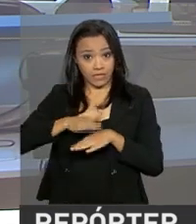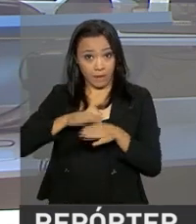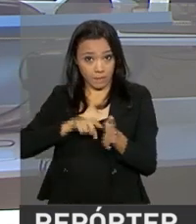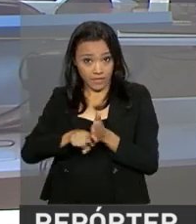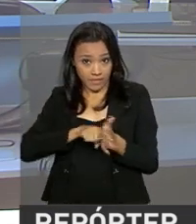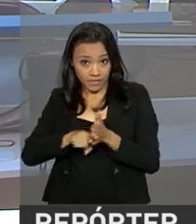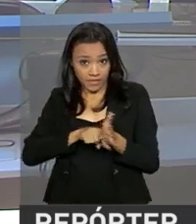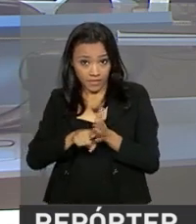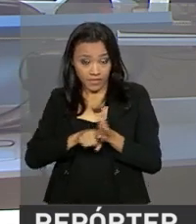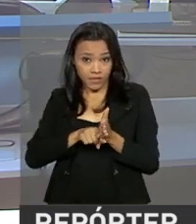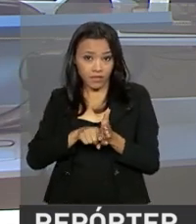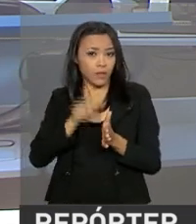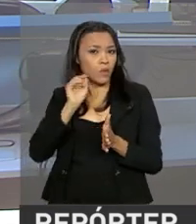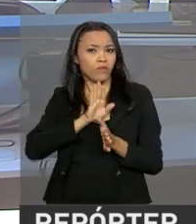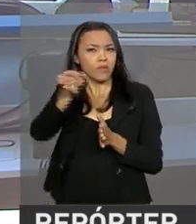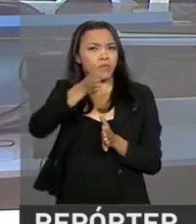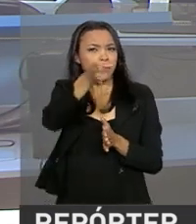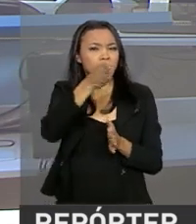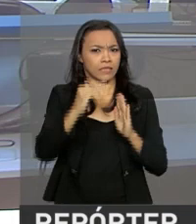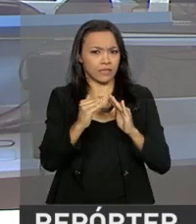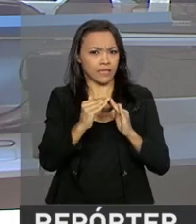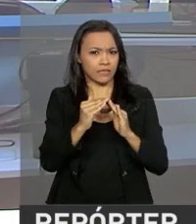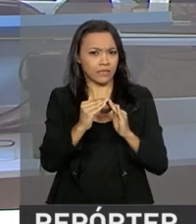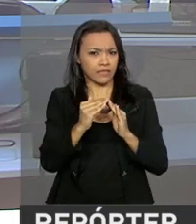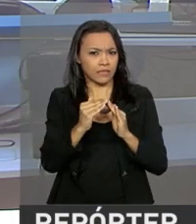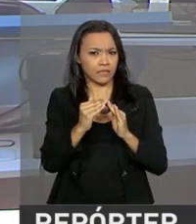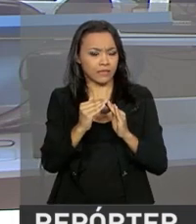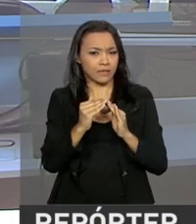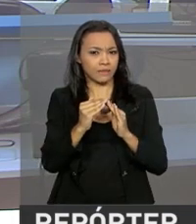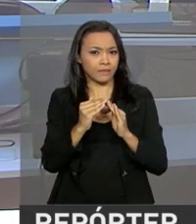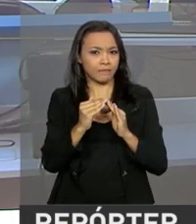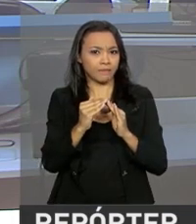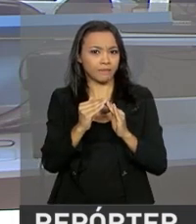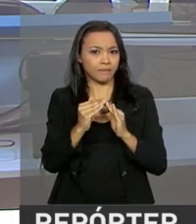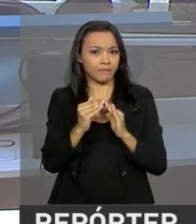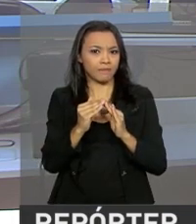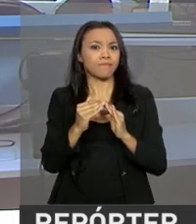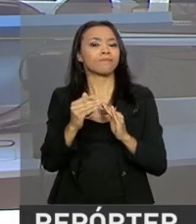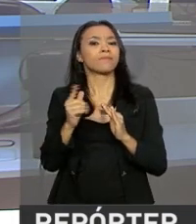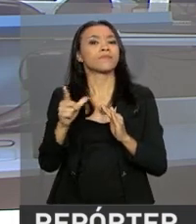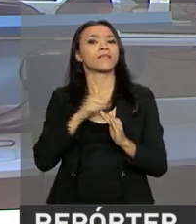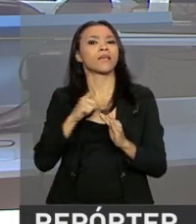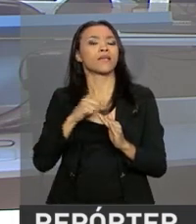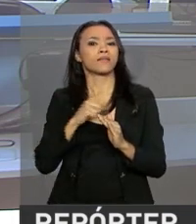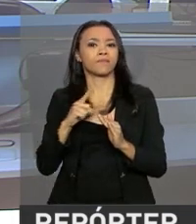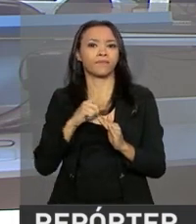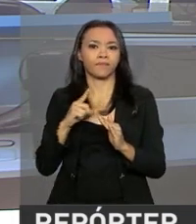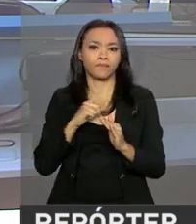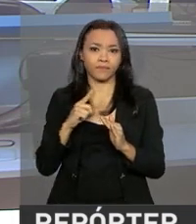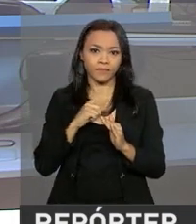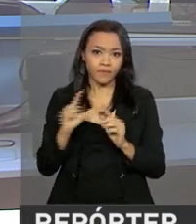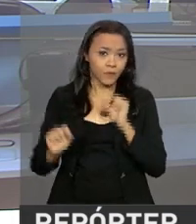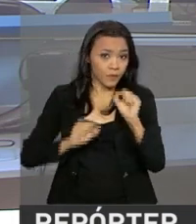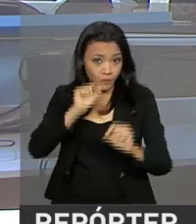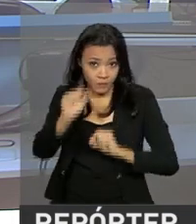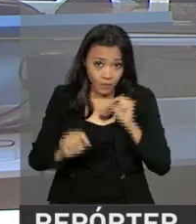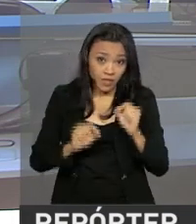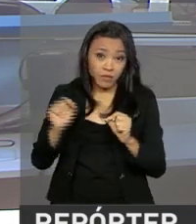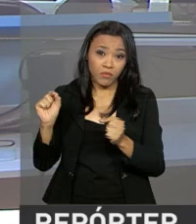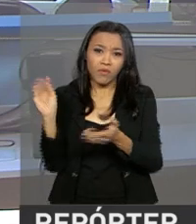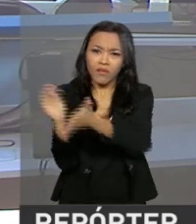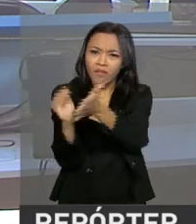por amostra de domicílios continua por AM de domicílios está o a subocupação por